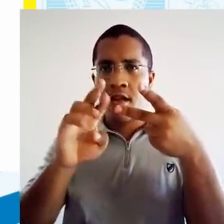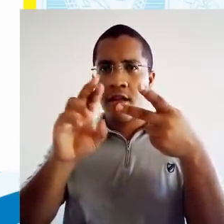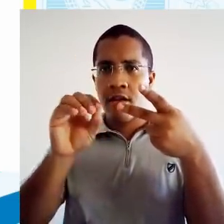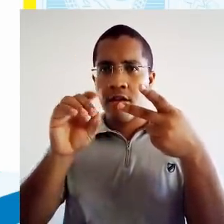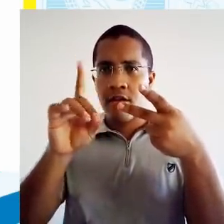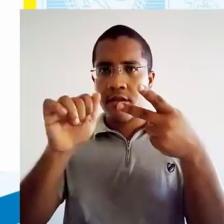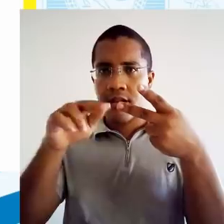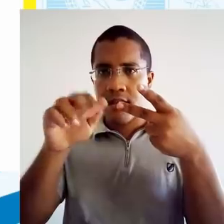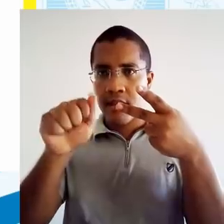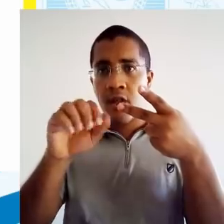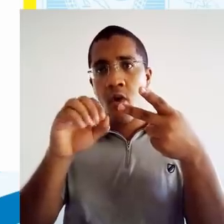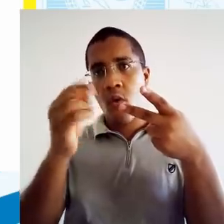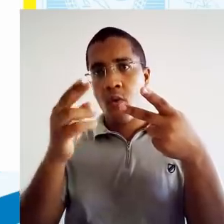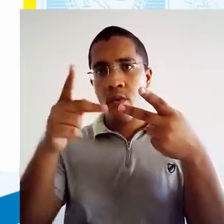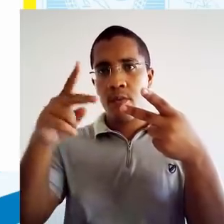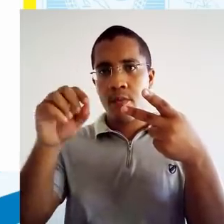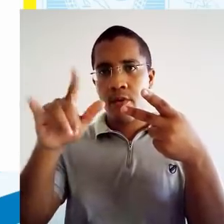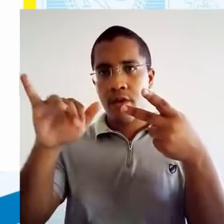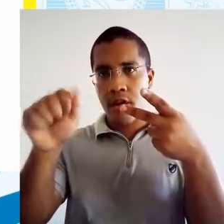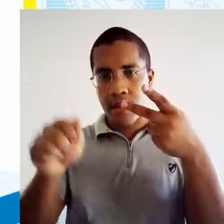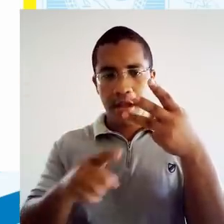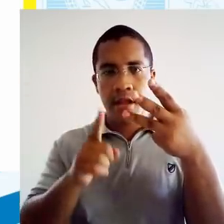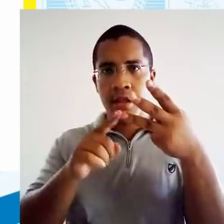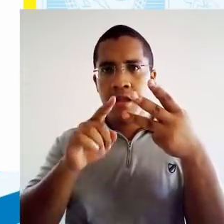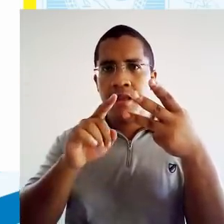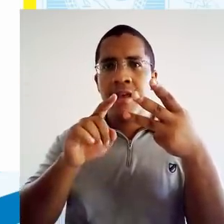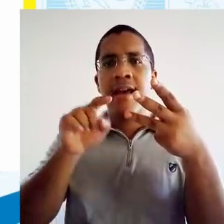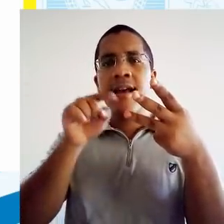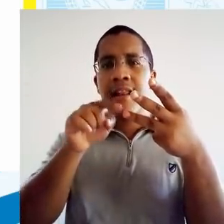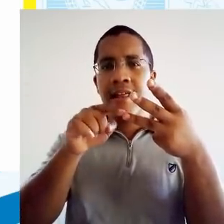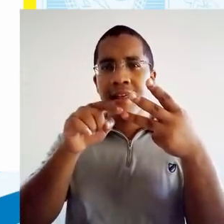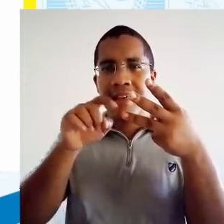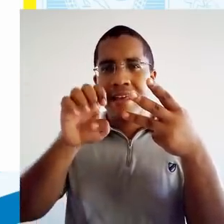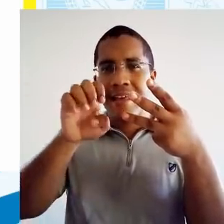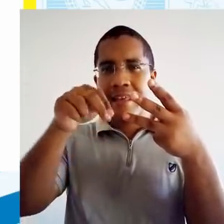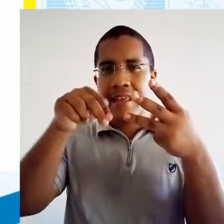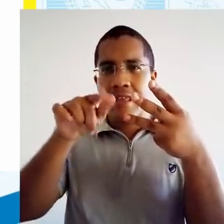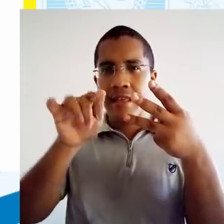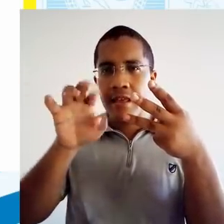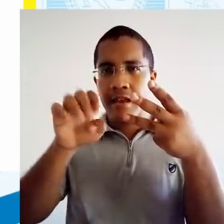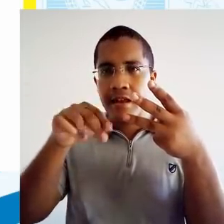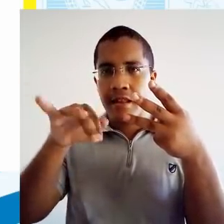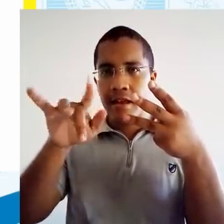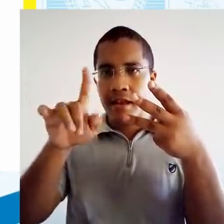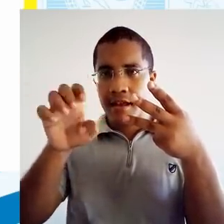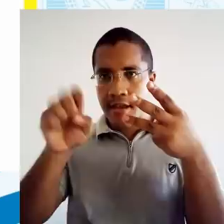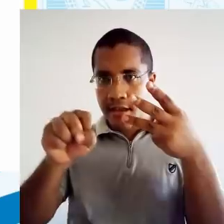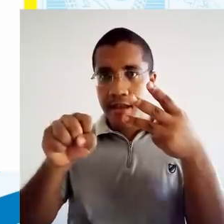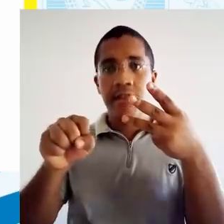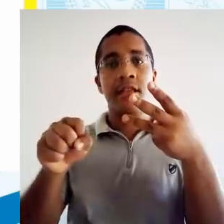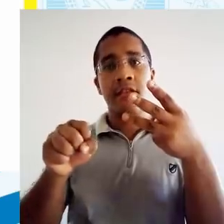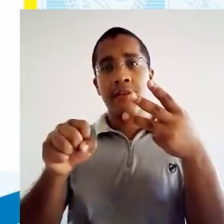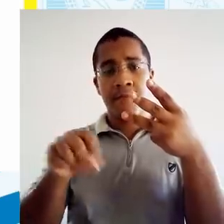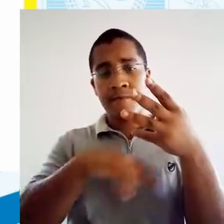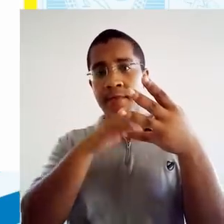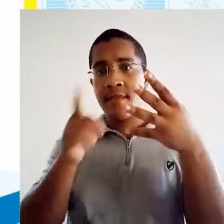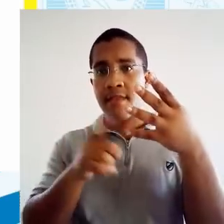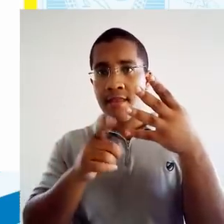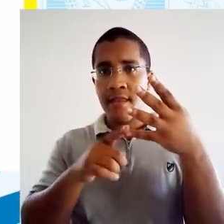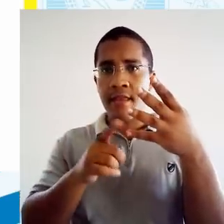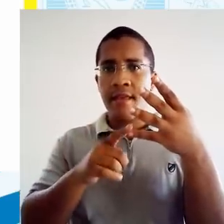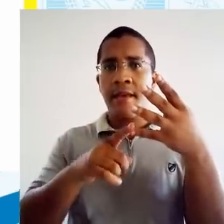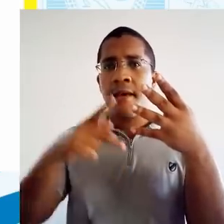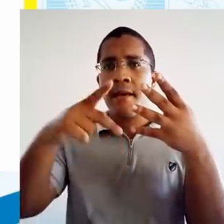polia, engrenagem ou roda dentada e, por fim, o plano inclinado. Segundo a